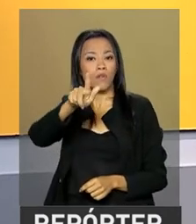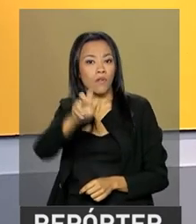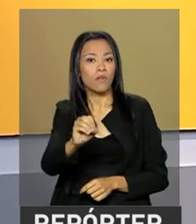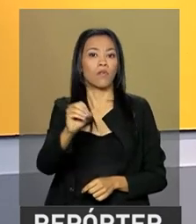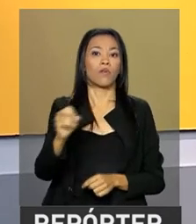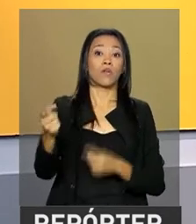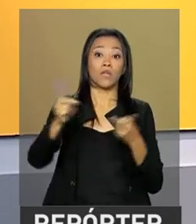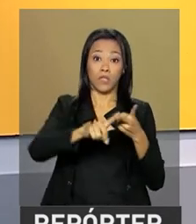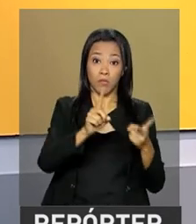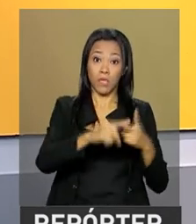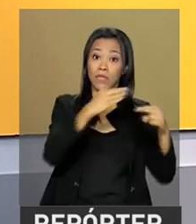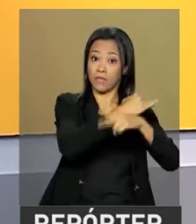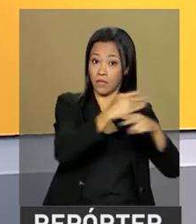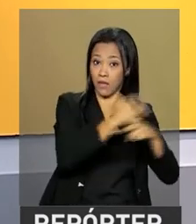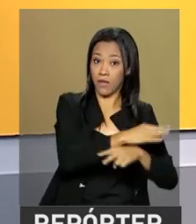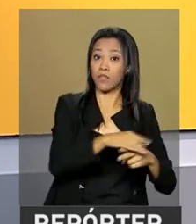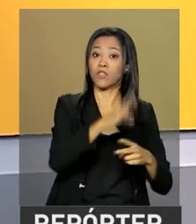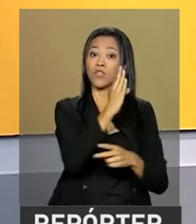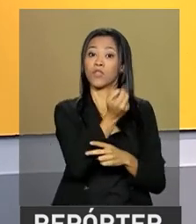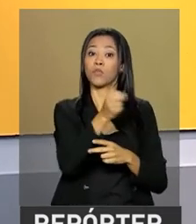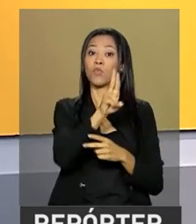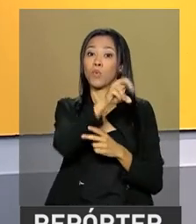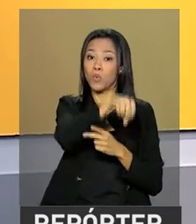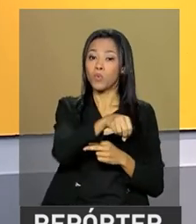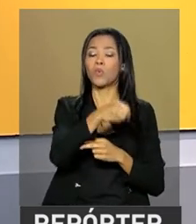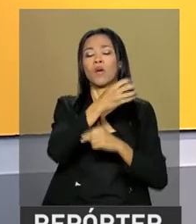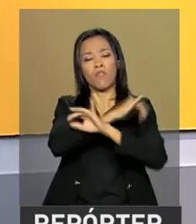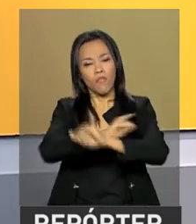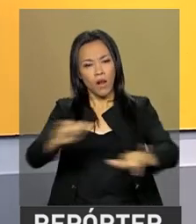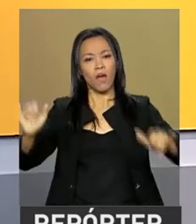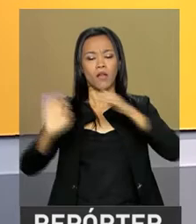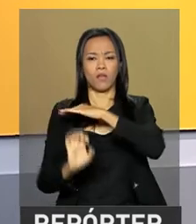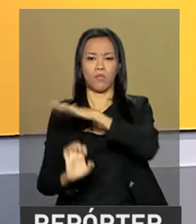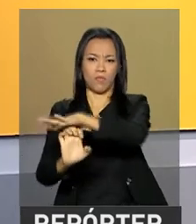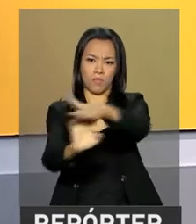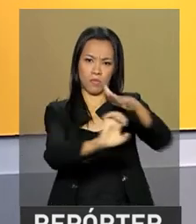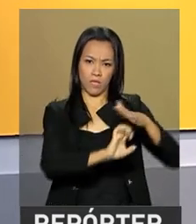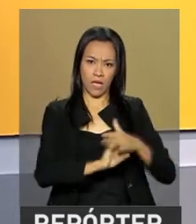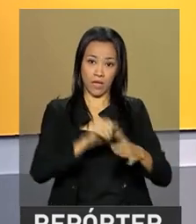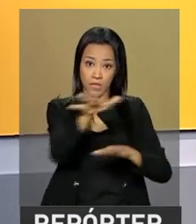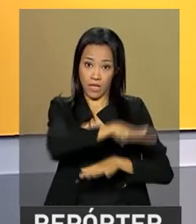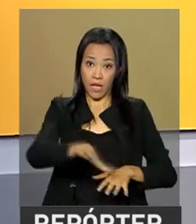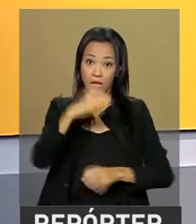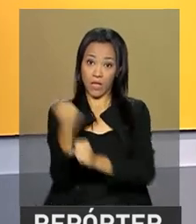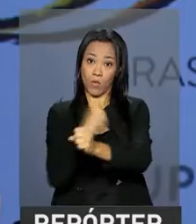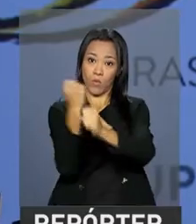Araújo, falaram nesta quarta-feira a empresários do setor da construção civil.